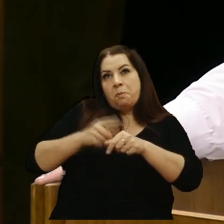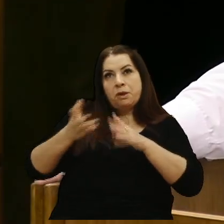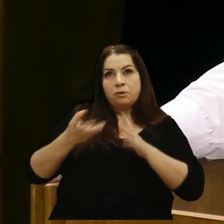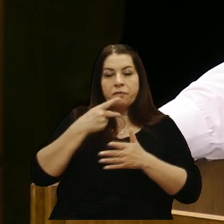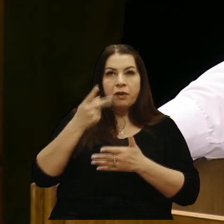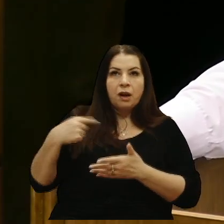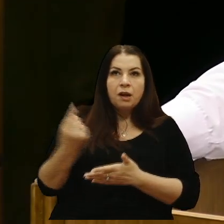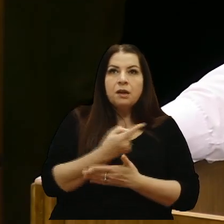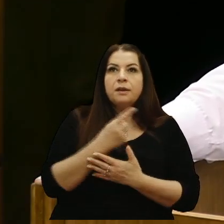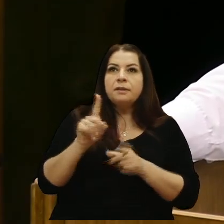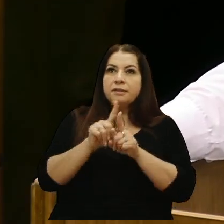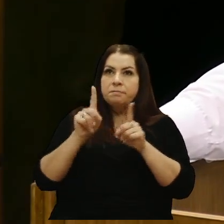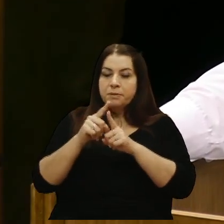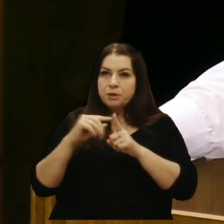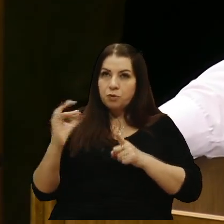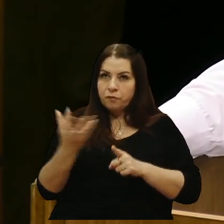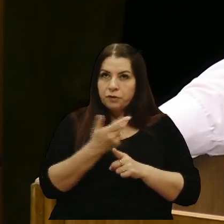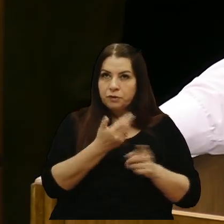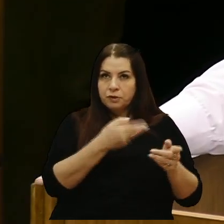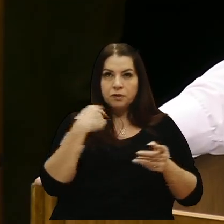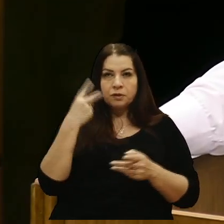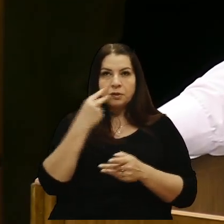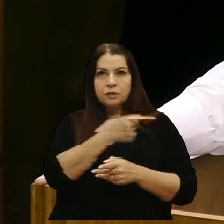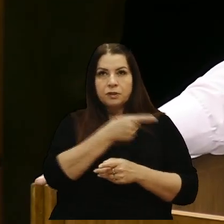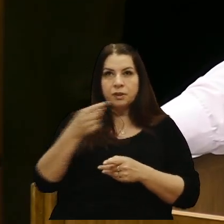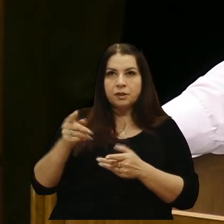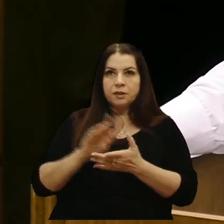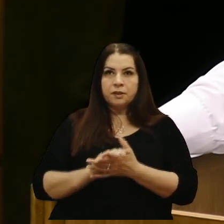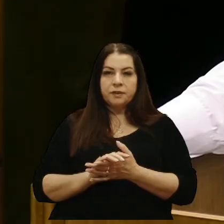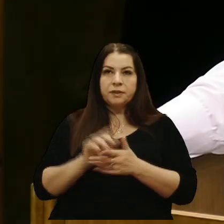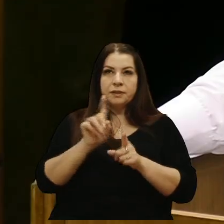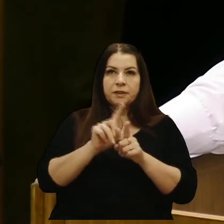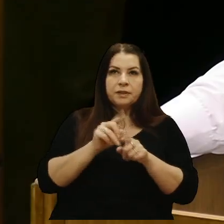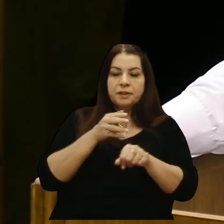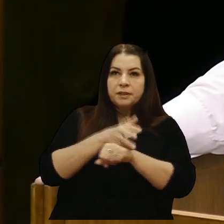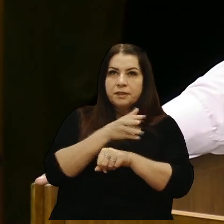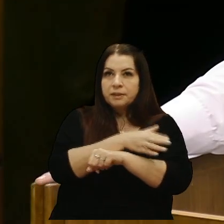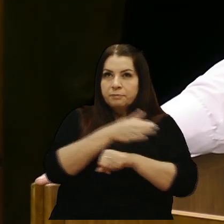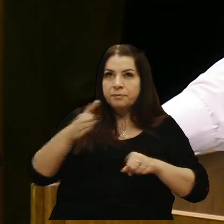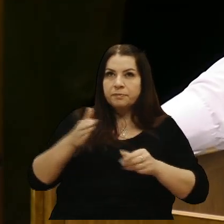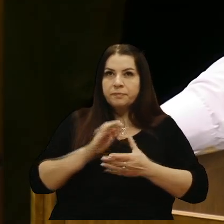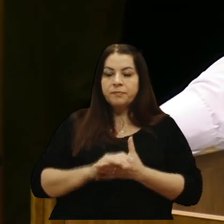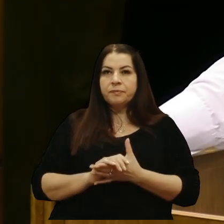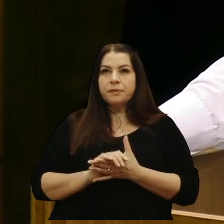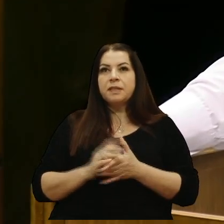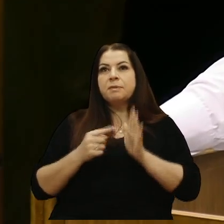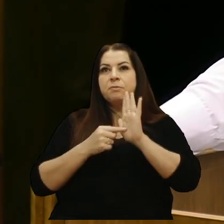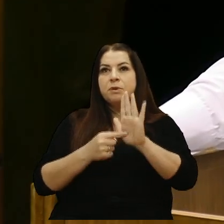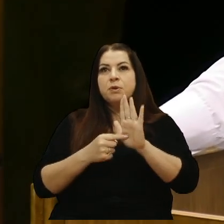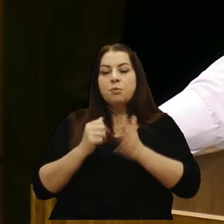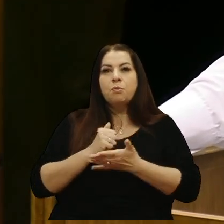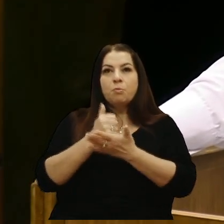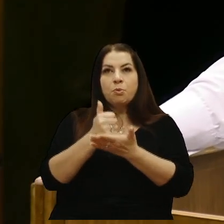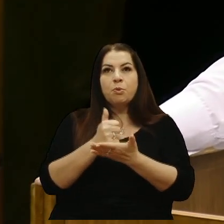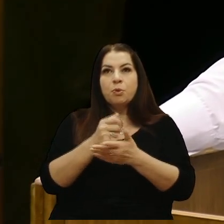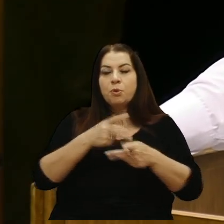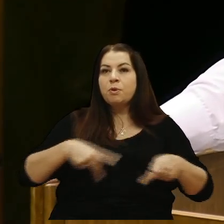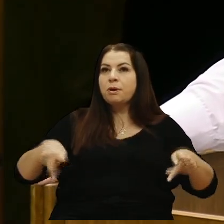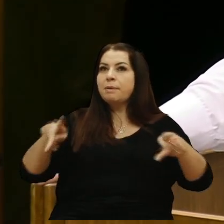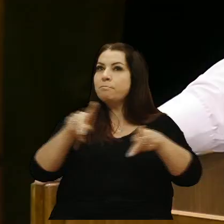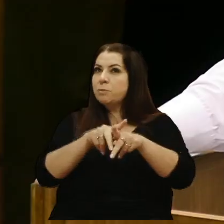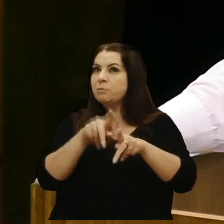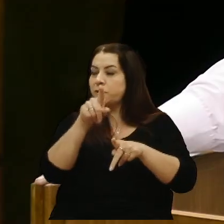a todos os vereadores e os da casa a participarem e trazer o seu apoio também ao público que vai estar